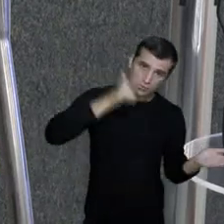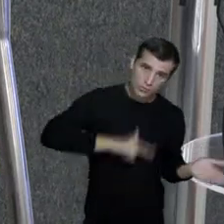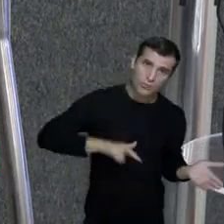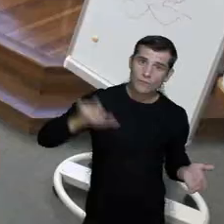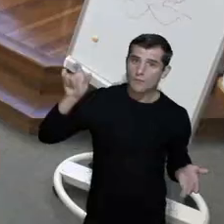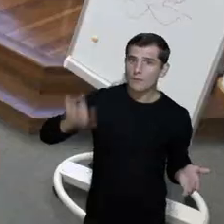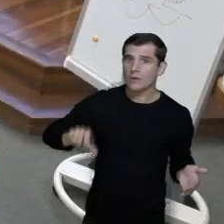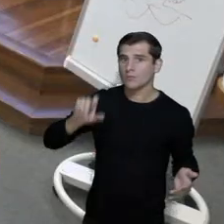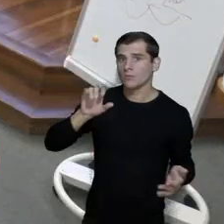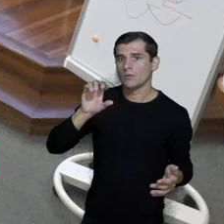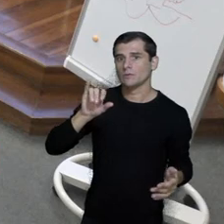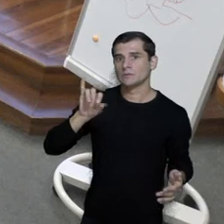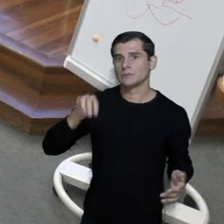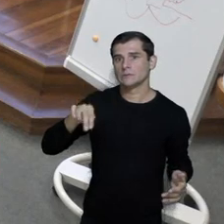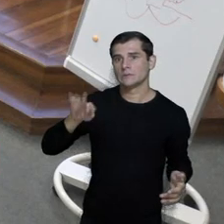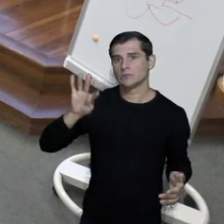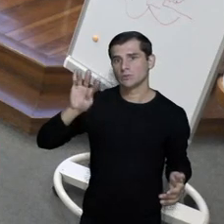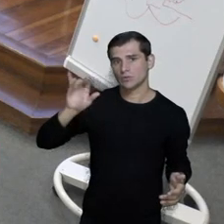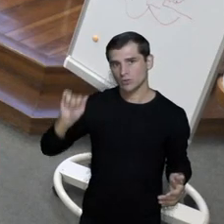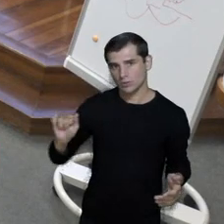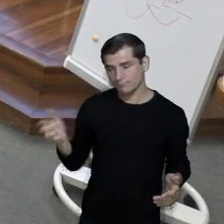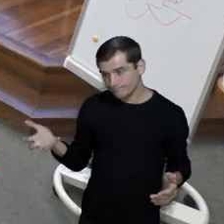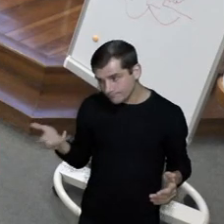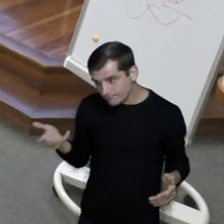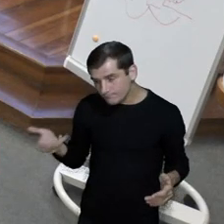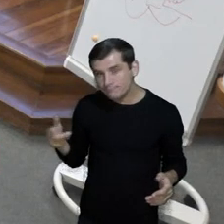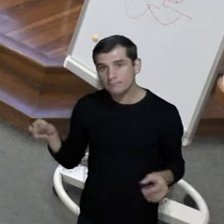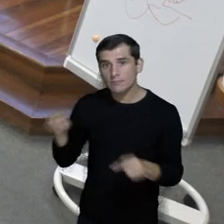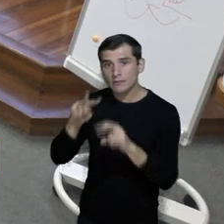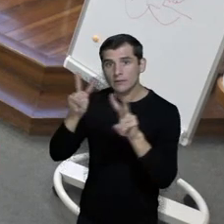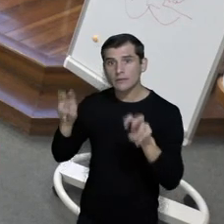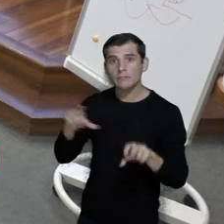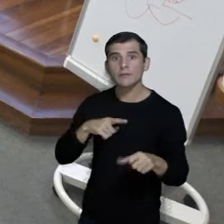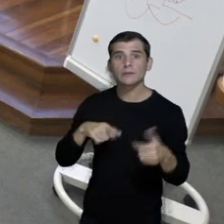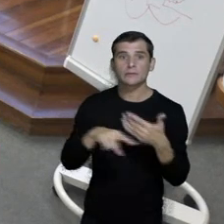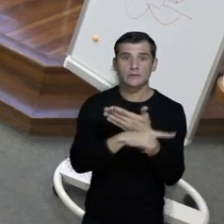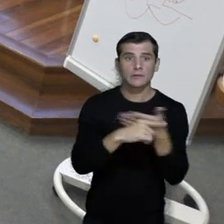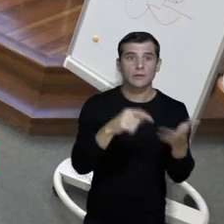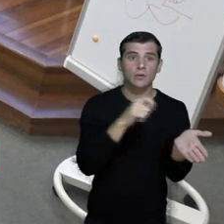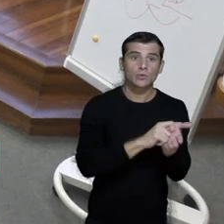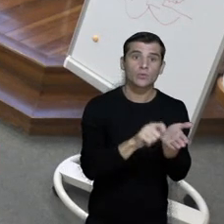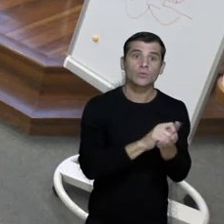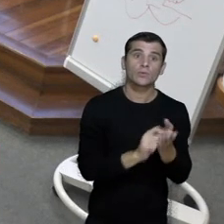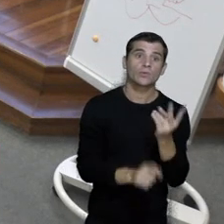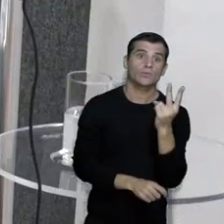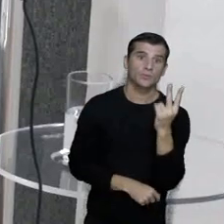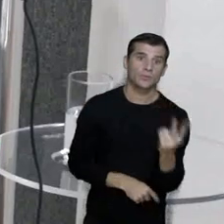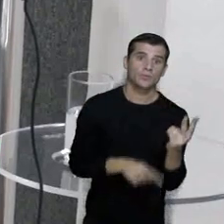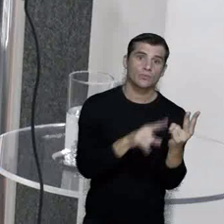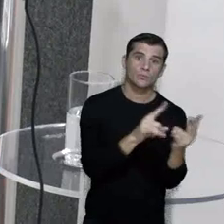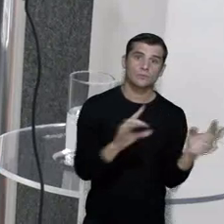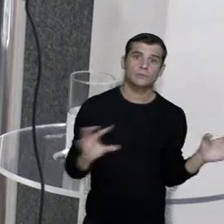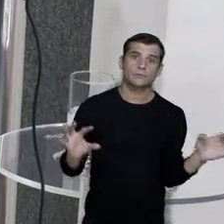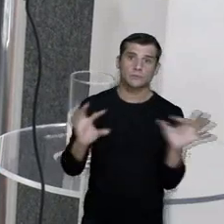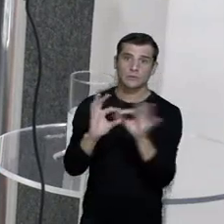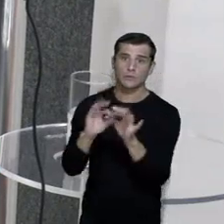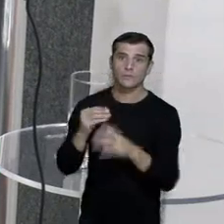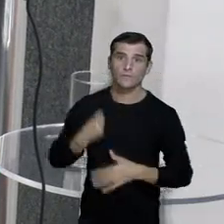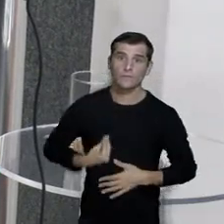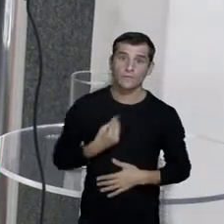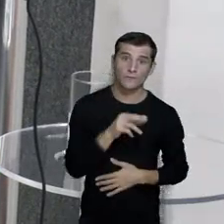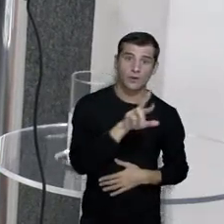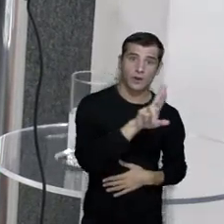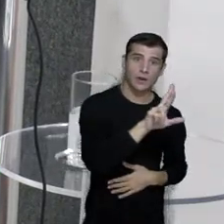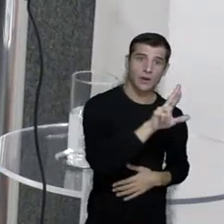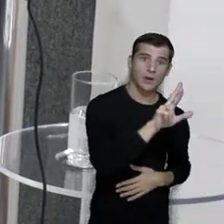falar aí mas a gente teve que acelerar quando ela pega essas duas autoras especificamente veja um link hann arad além de